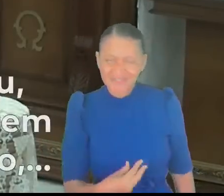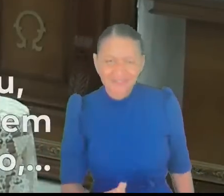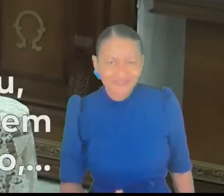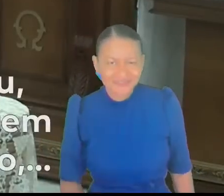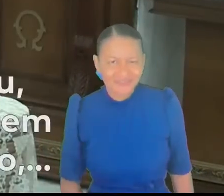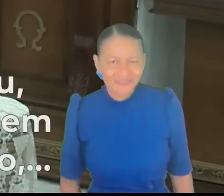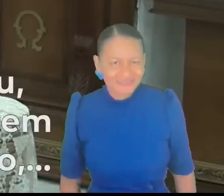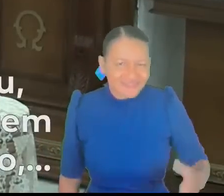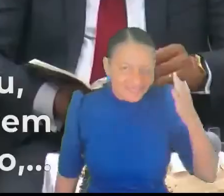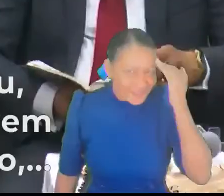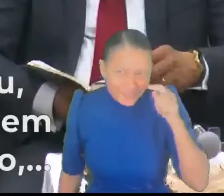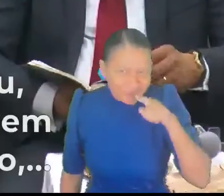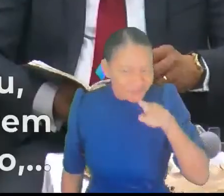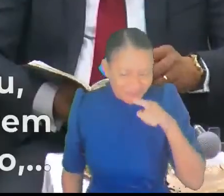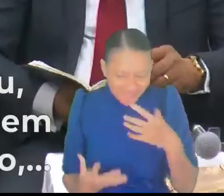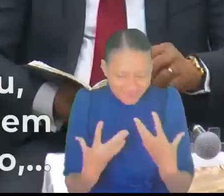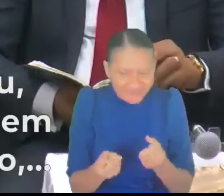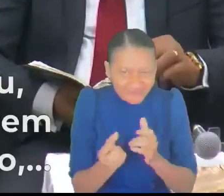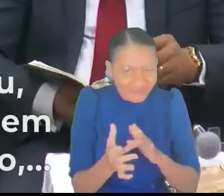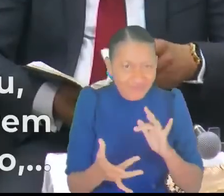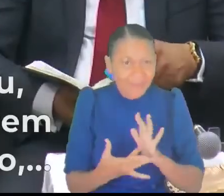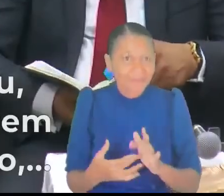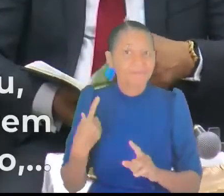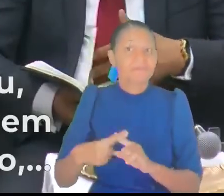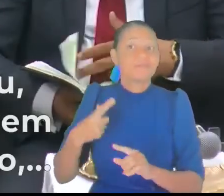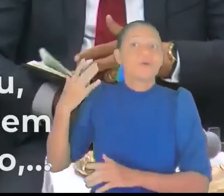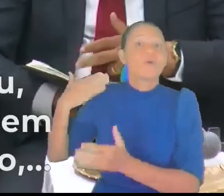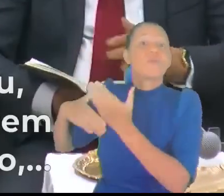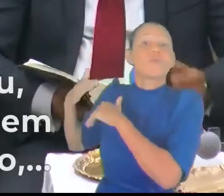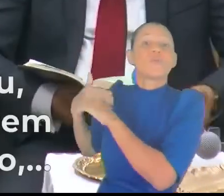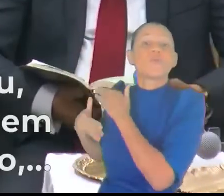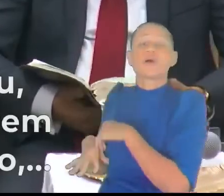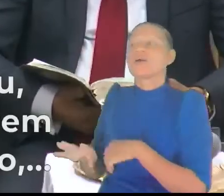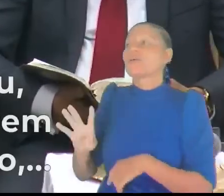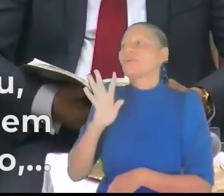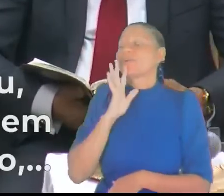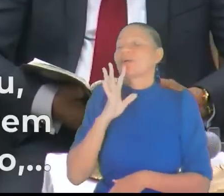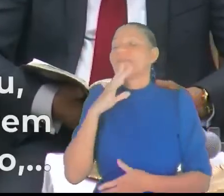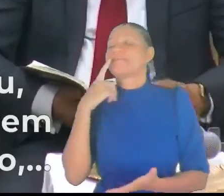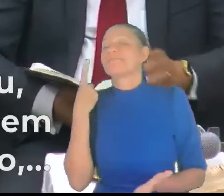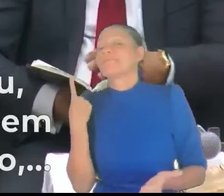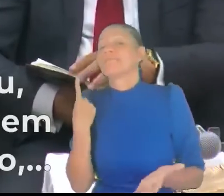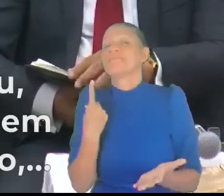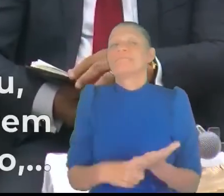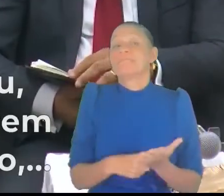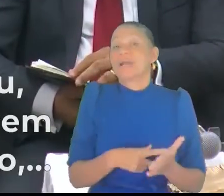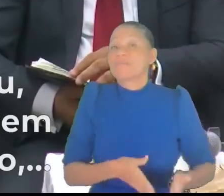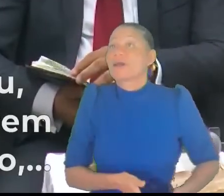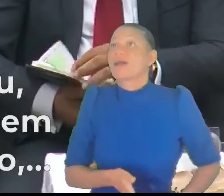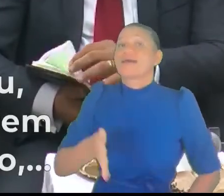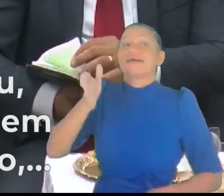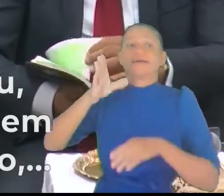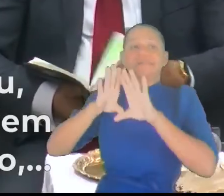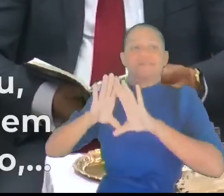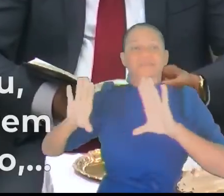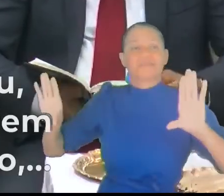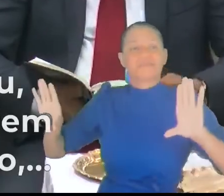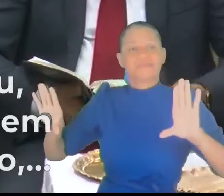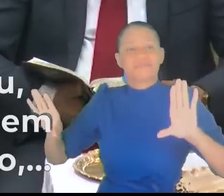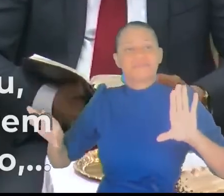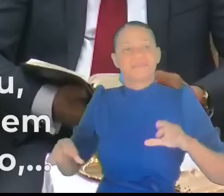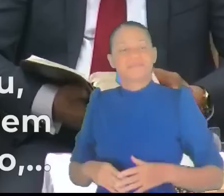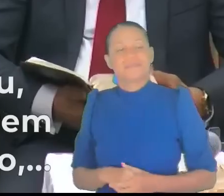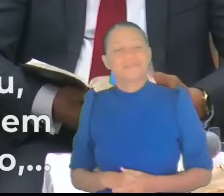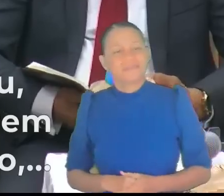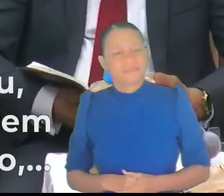crente? Porque os que dantes conheceu, também os predestinou para ir para o céu. Não. Não, mas você